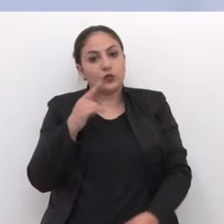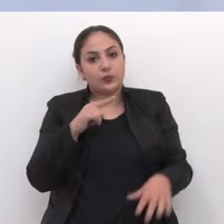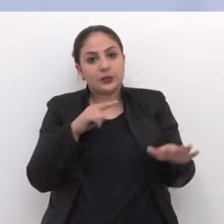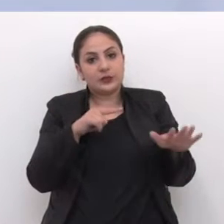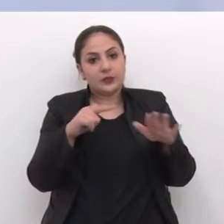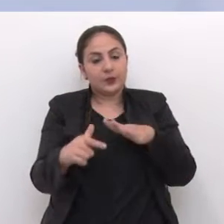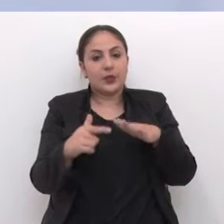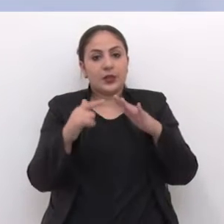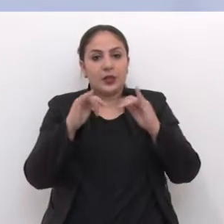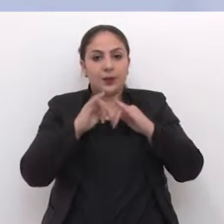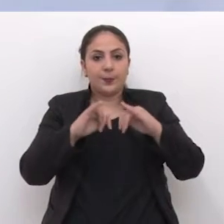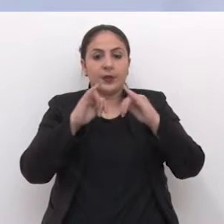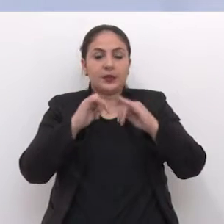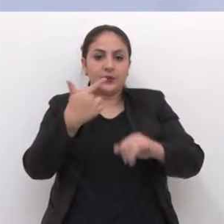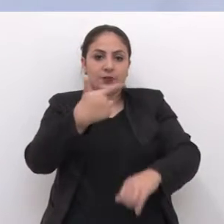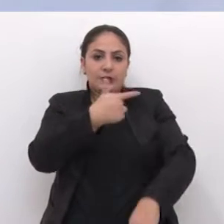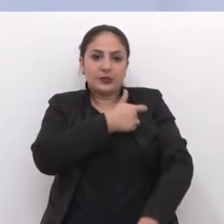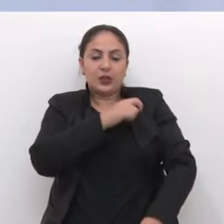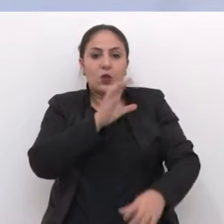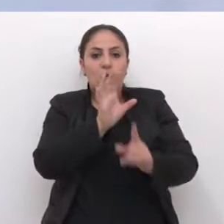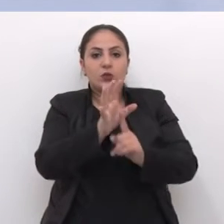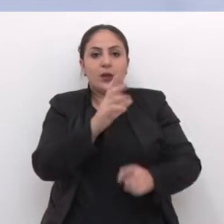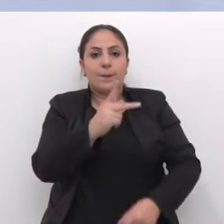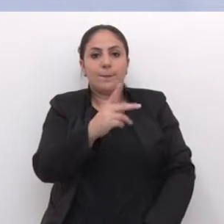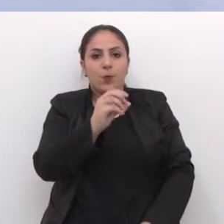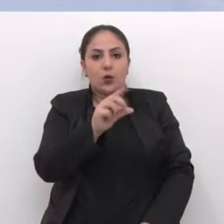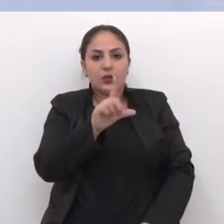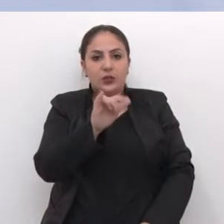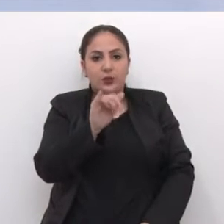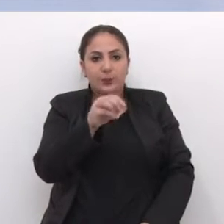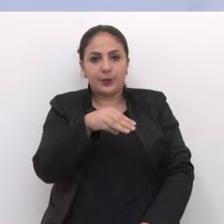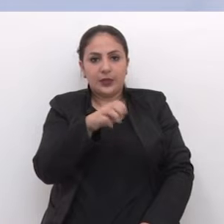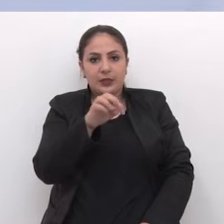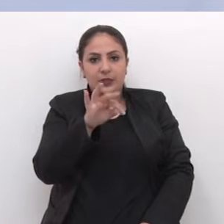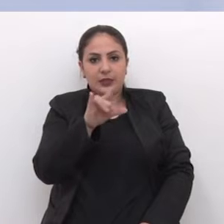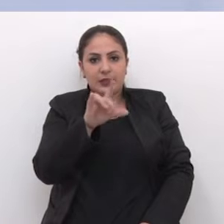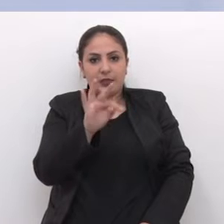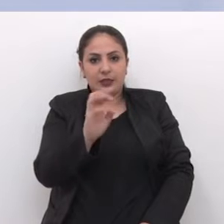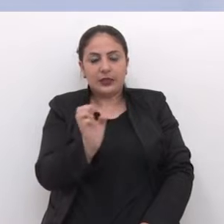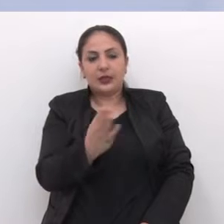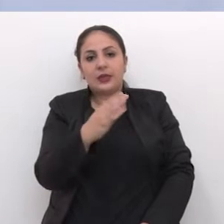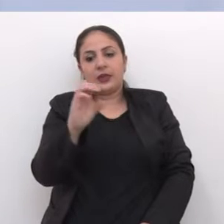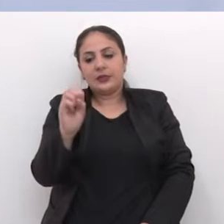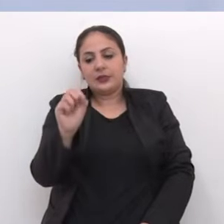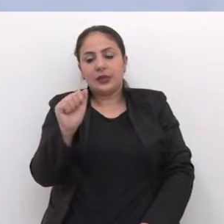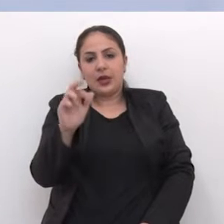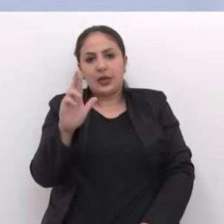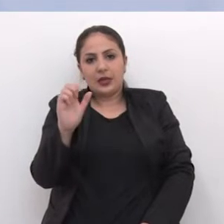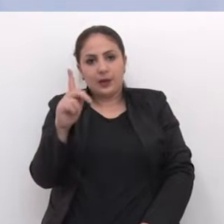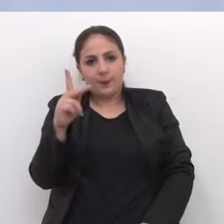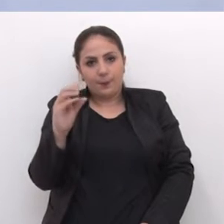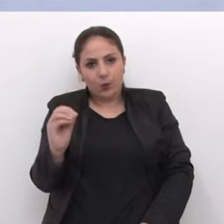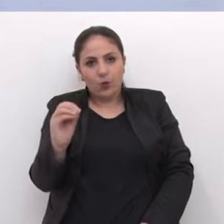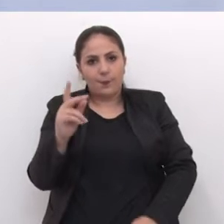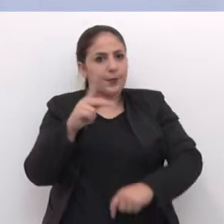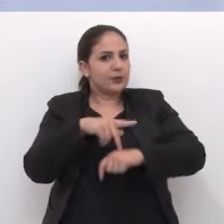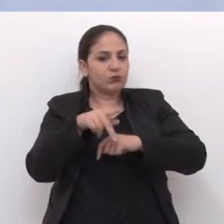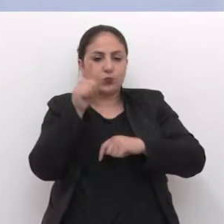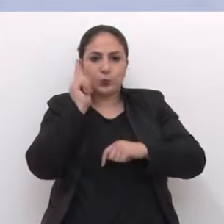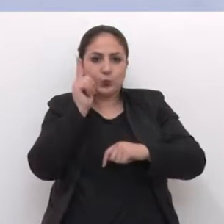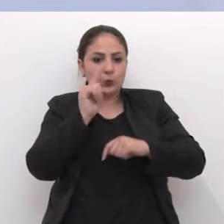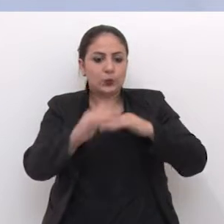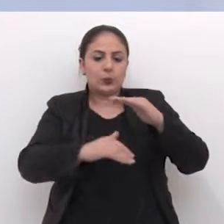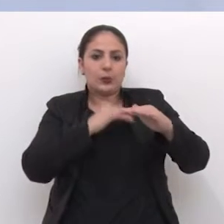Esta é a última semana da campanha de vacinação contra a poliomielite e o sarampo. Passo Fundo ainda não atingiu